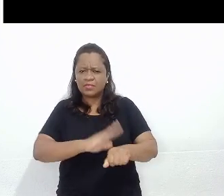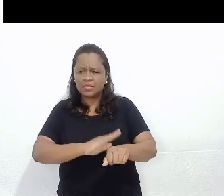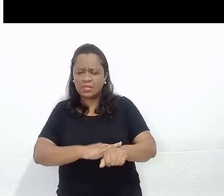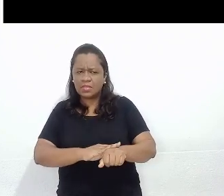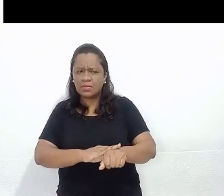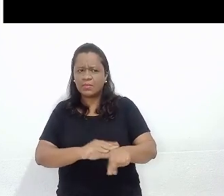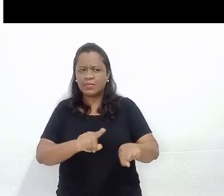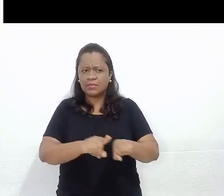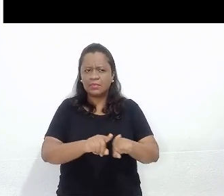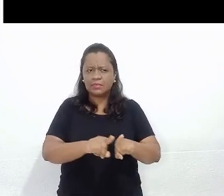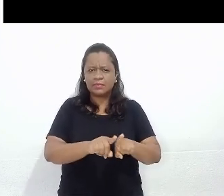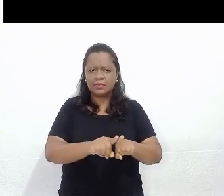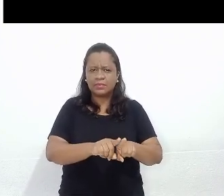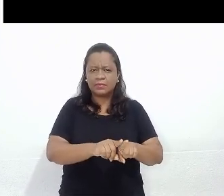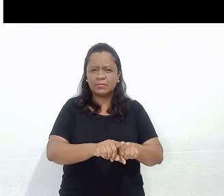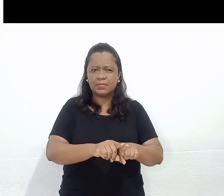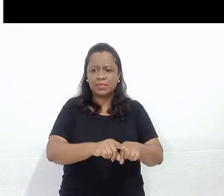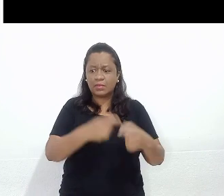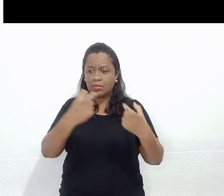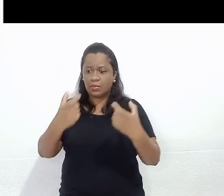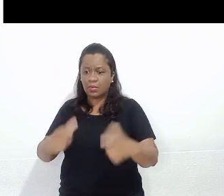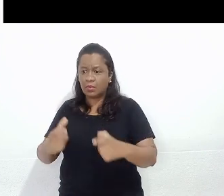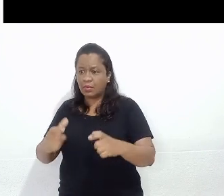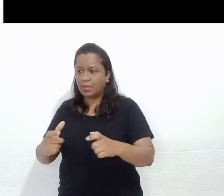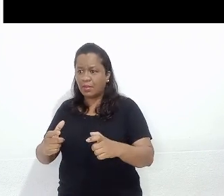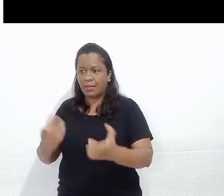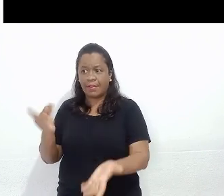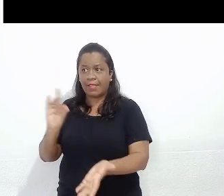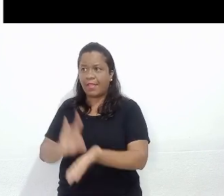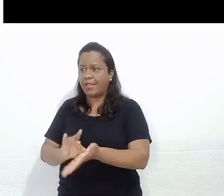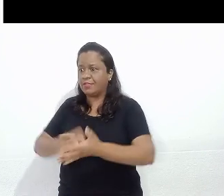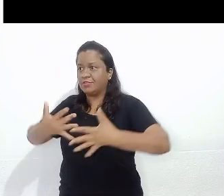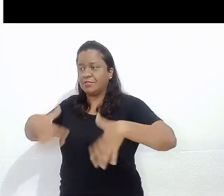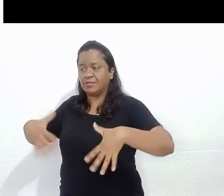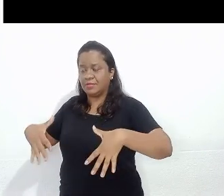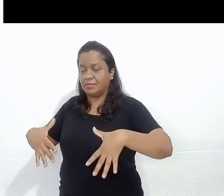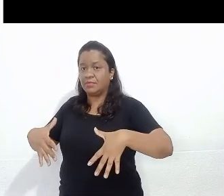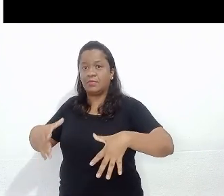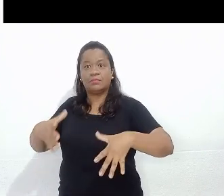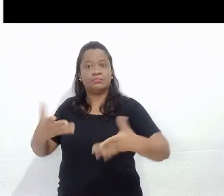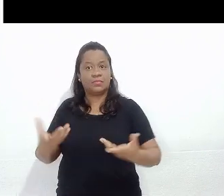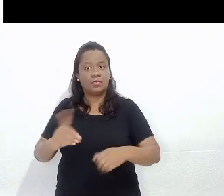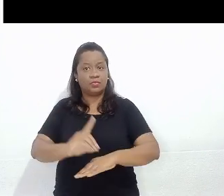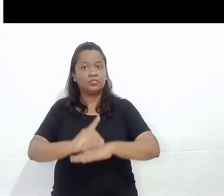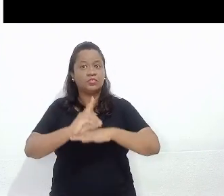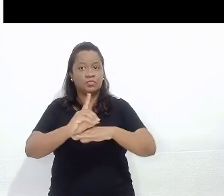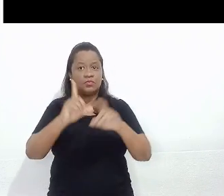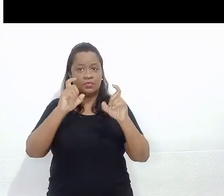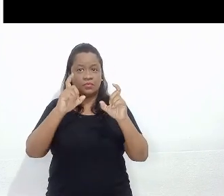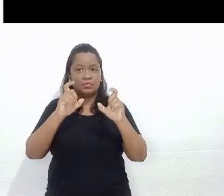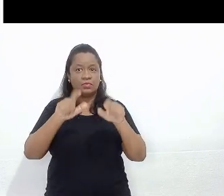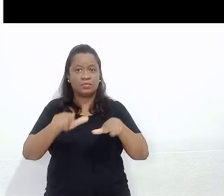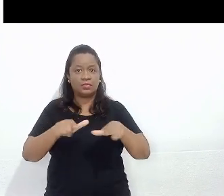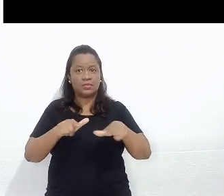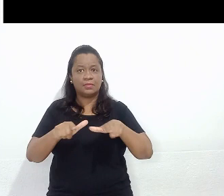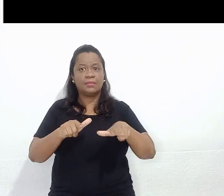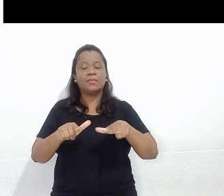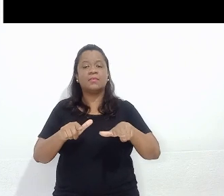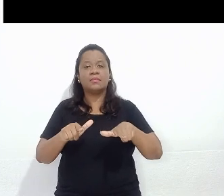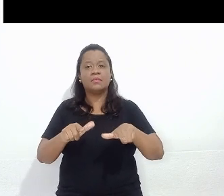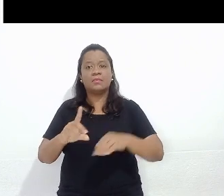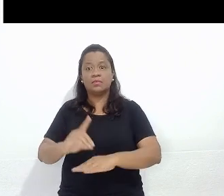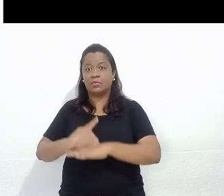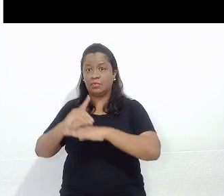determinado local do mundo de maneira mais realista e incrível. Quer dizer, o diretor de fotografia ele trabalha diretamente com o diretor